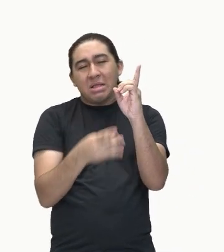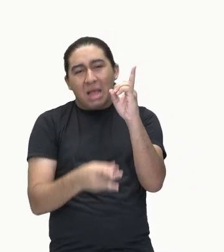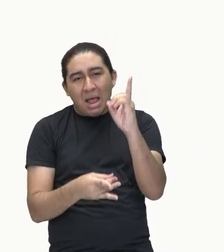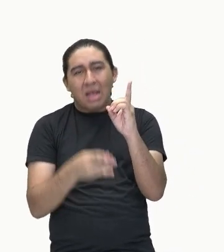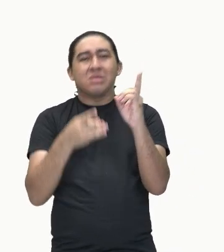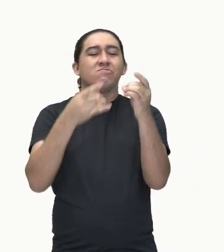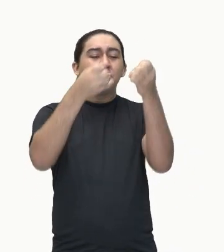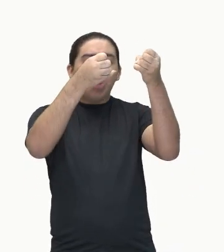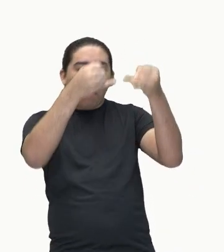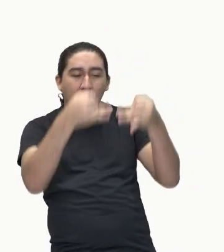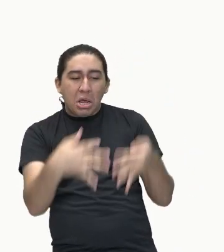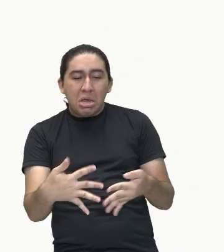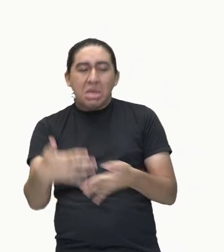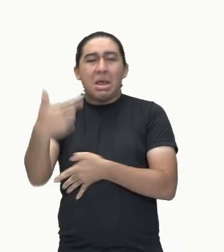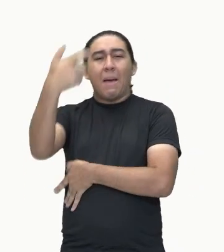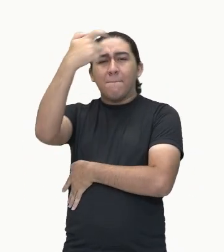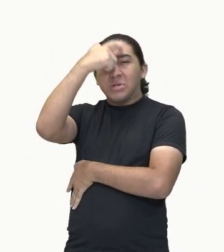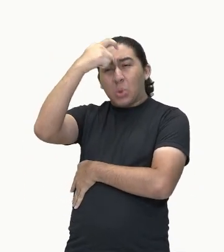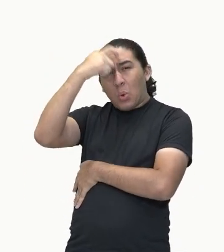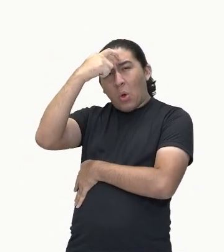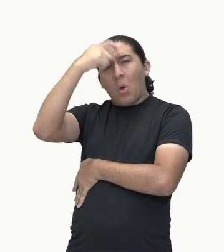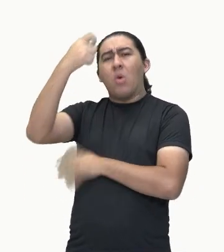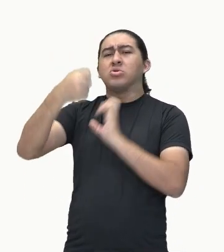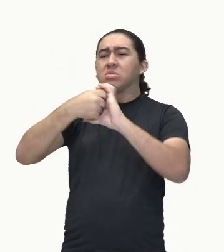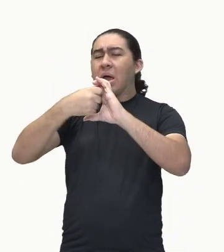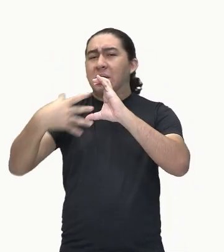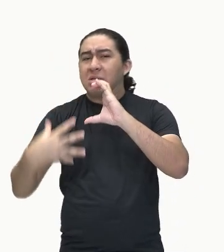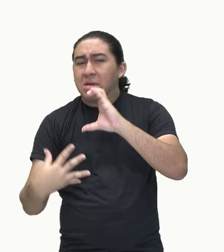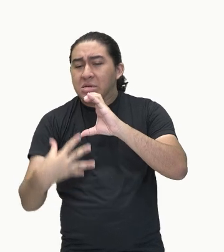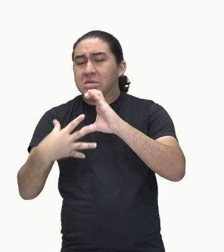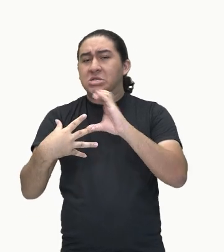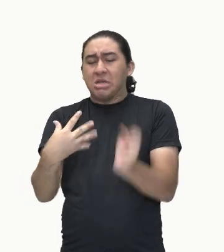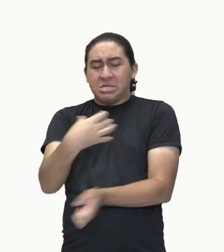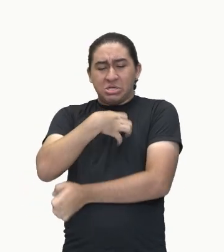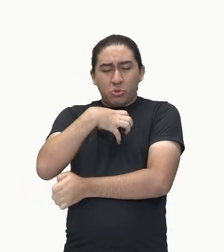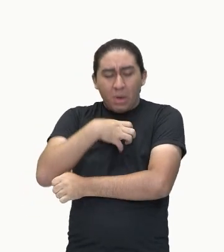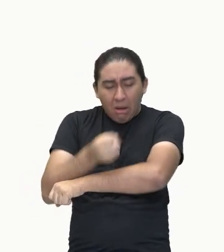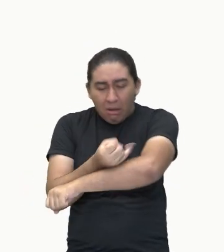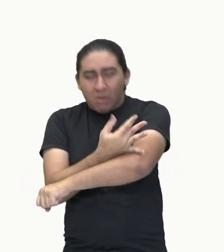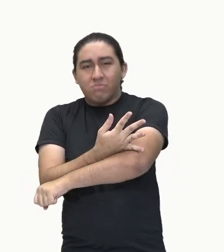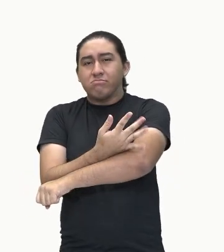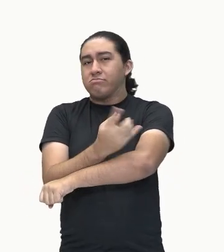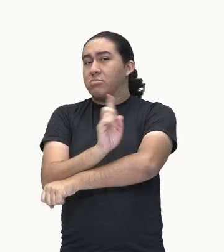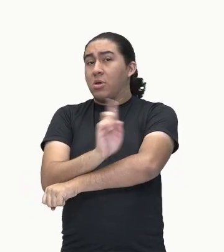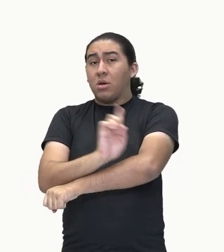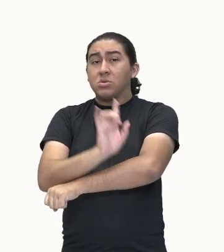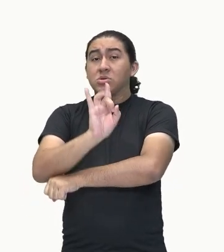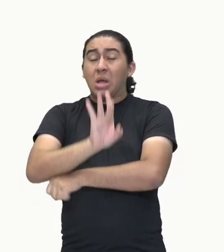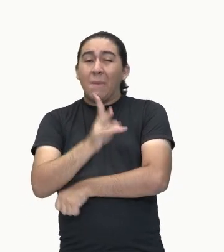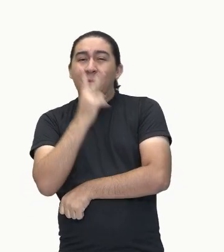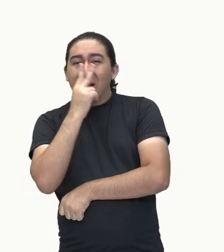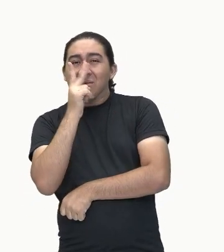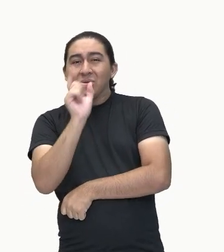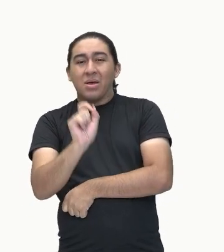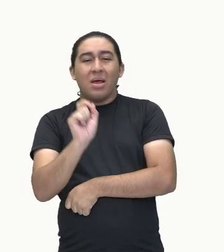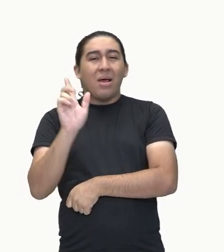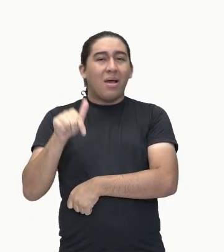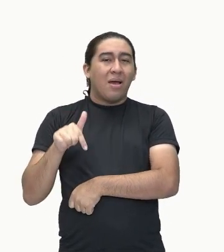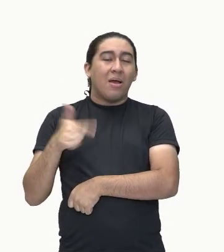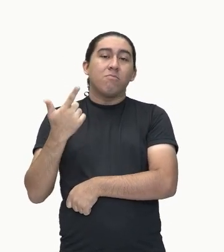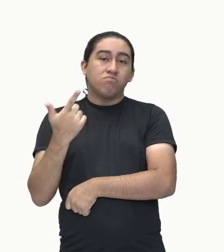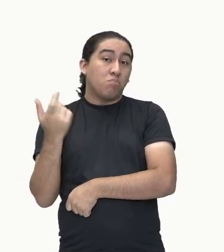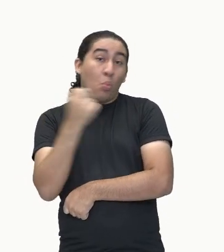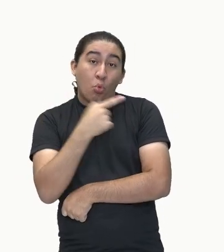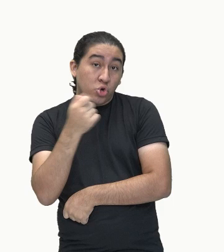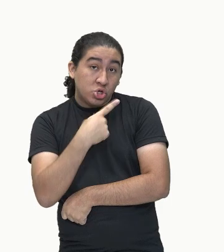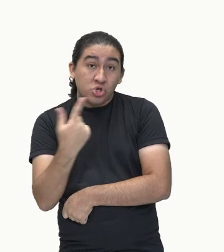pensar, o psicológico dos seus personagens. Ele faz essa descrição que acaba levando para um tom humorístico,